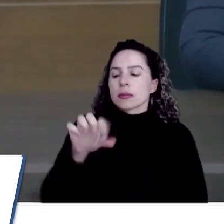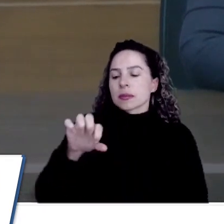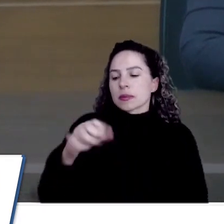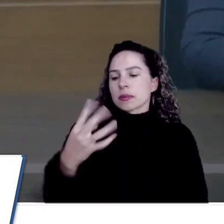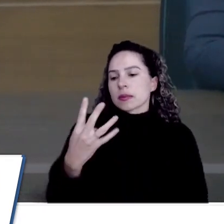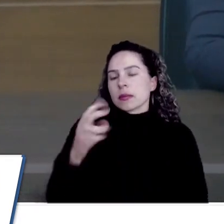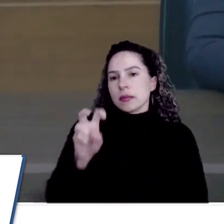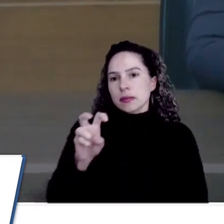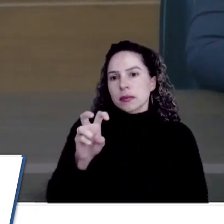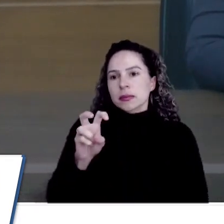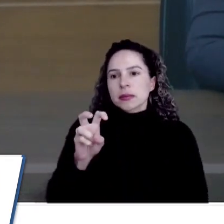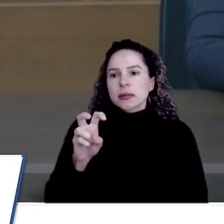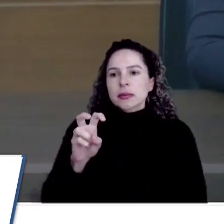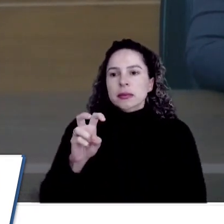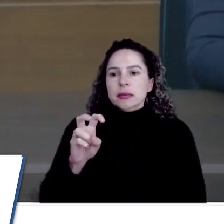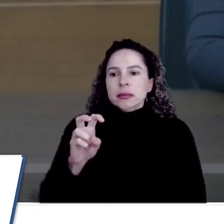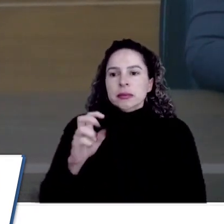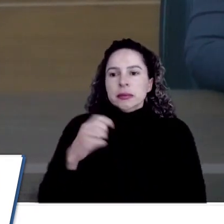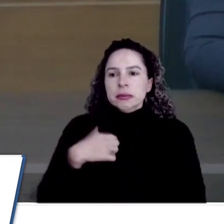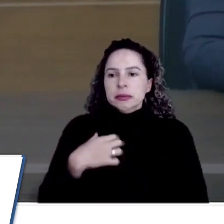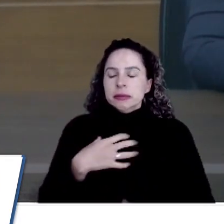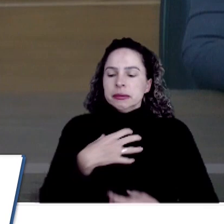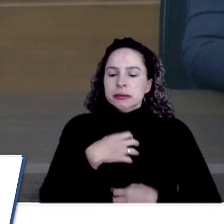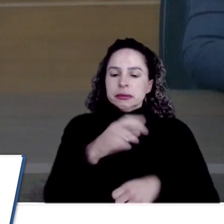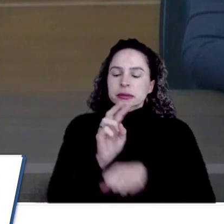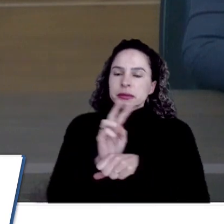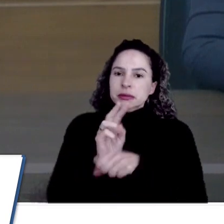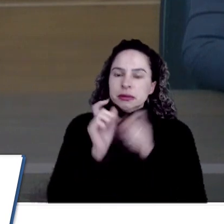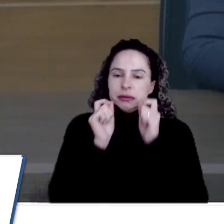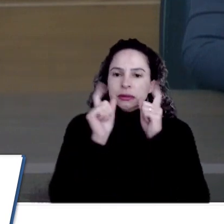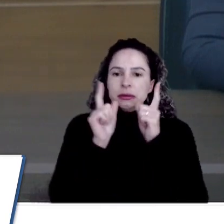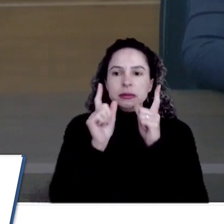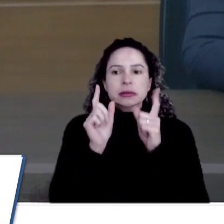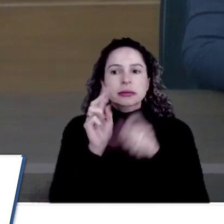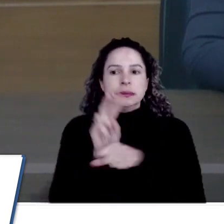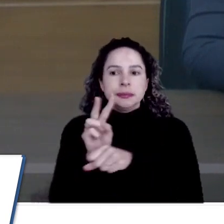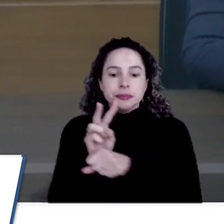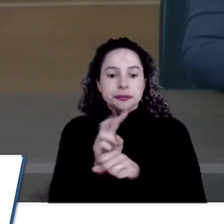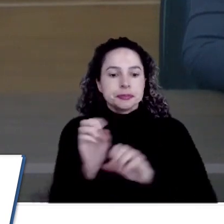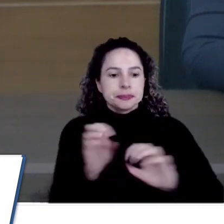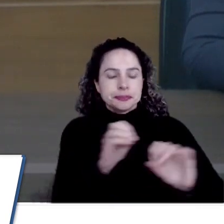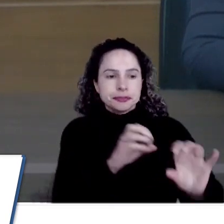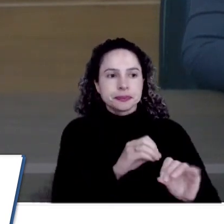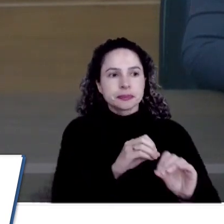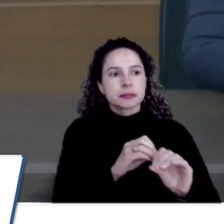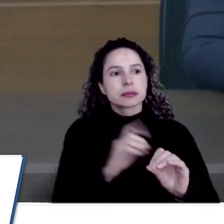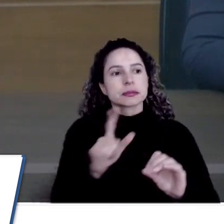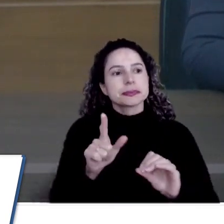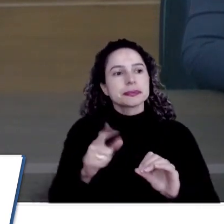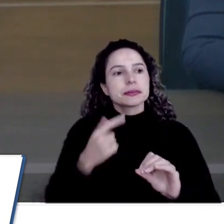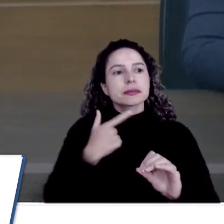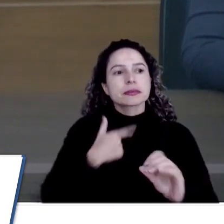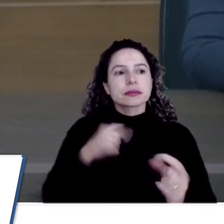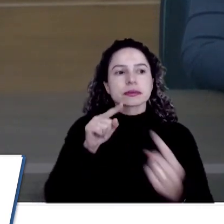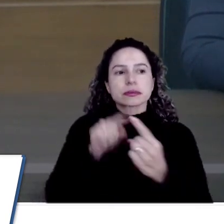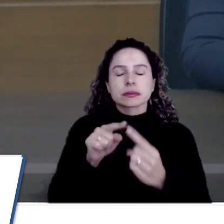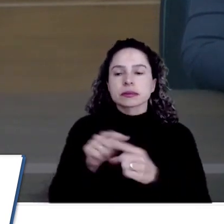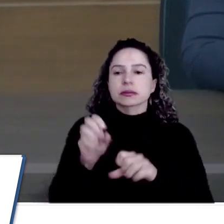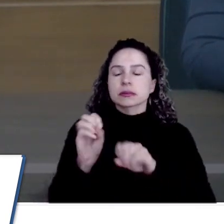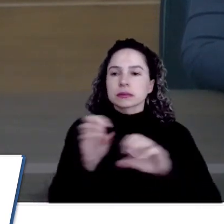1945. Profundamente vigilante e atenta à educação, buscando distribuir o conhecimento